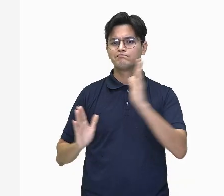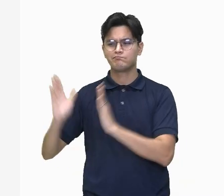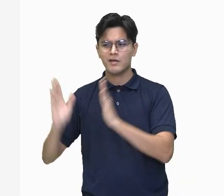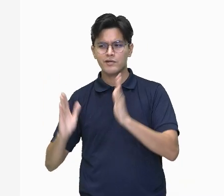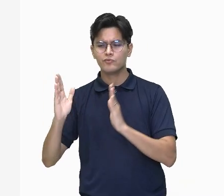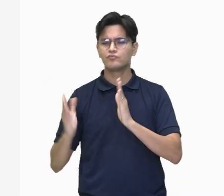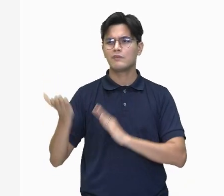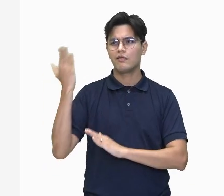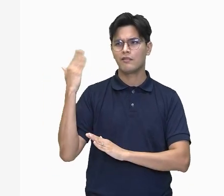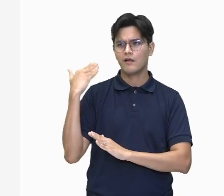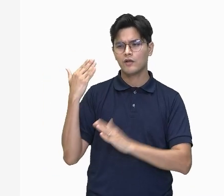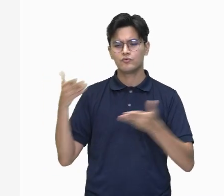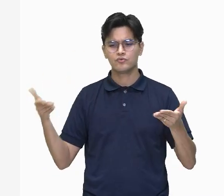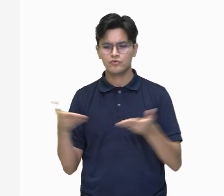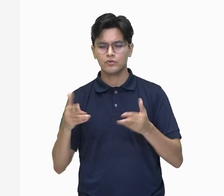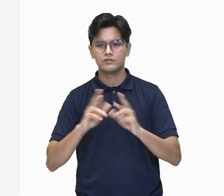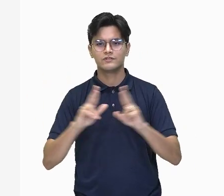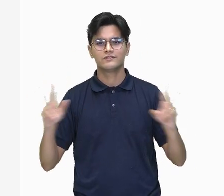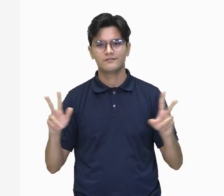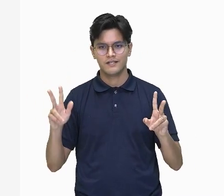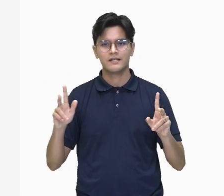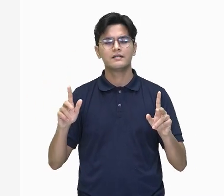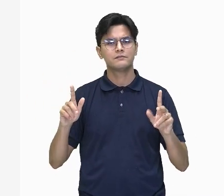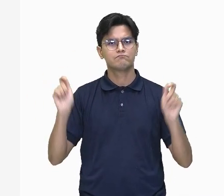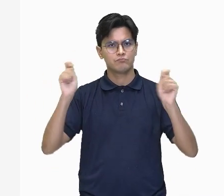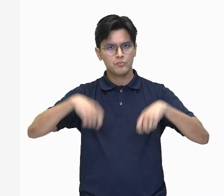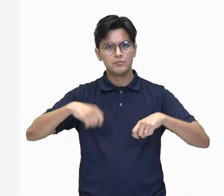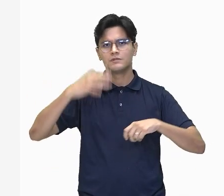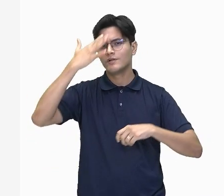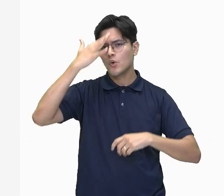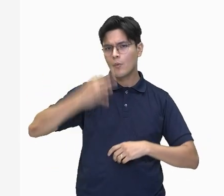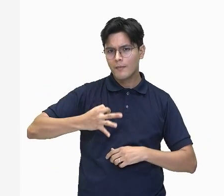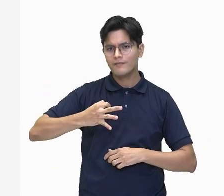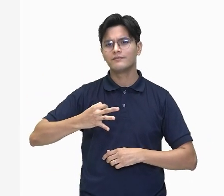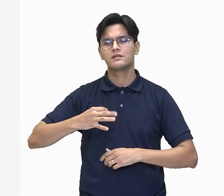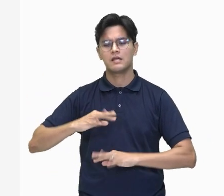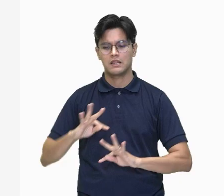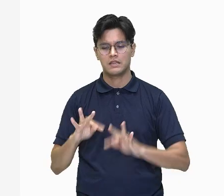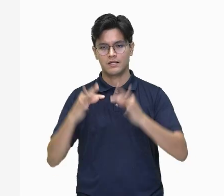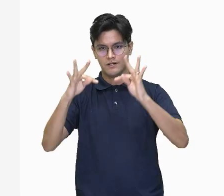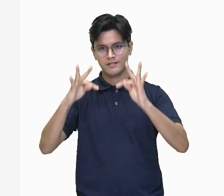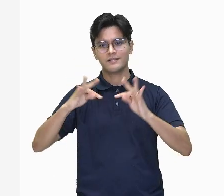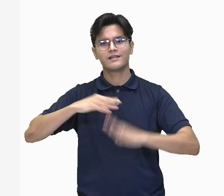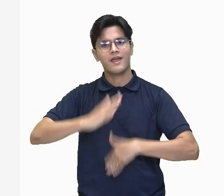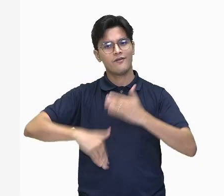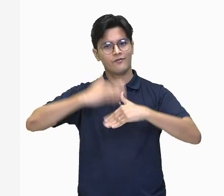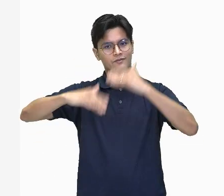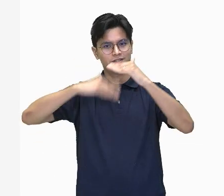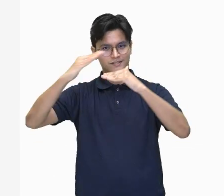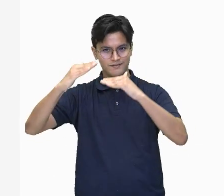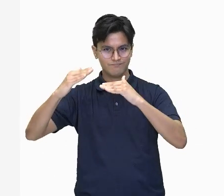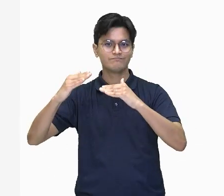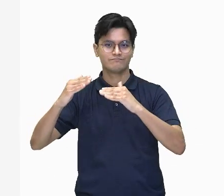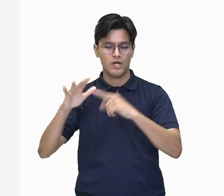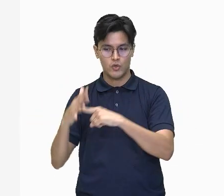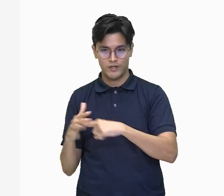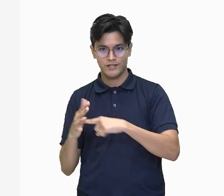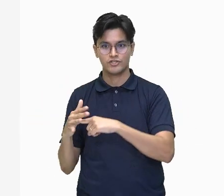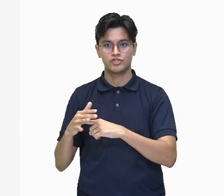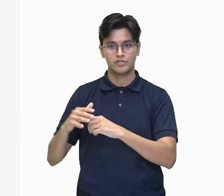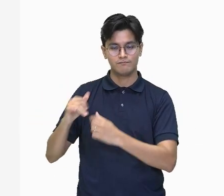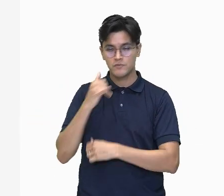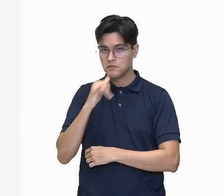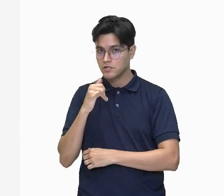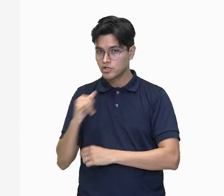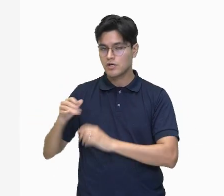entender como a tecnologia evoluiu, desde a energia a vapor e os motores de combustão até a eletricidade,